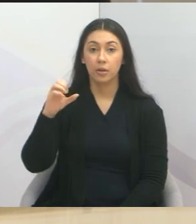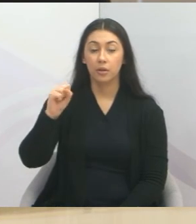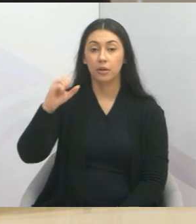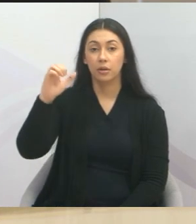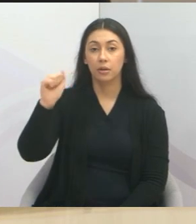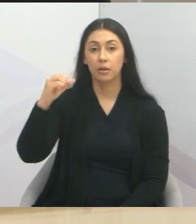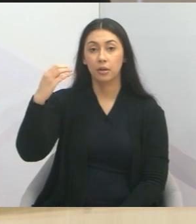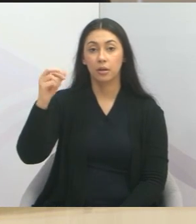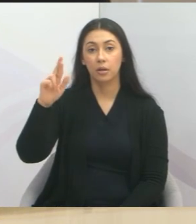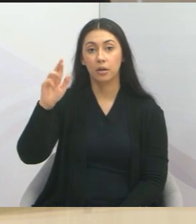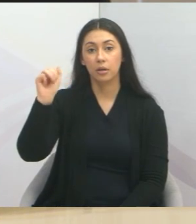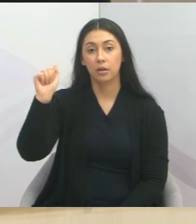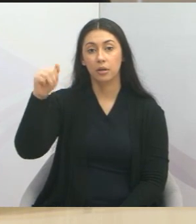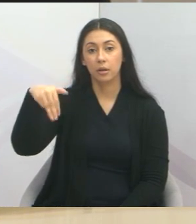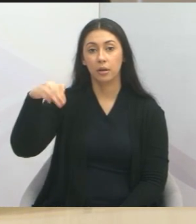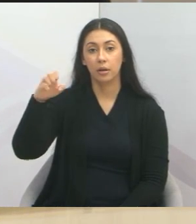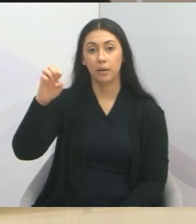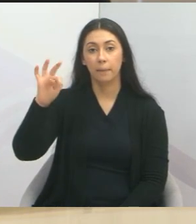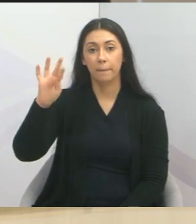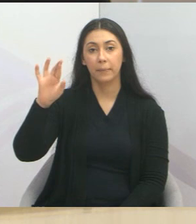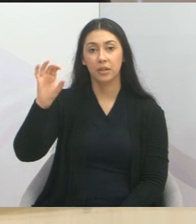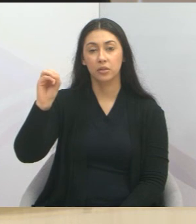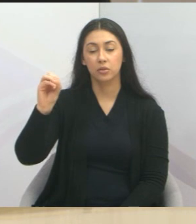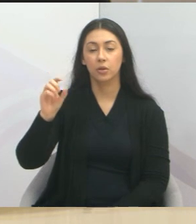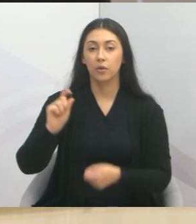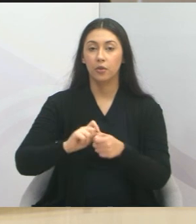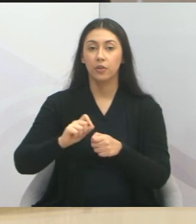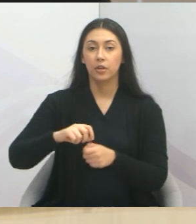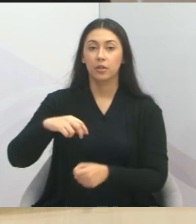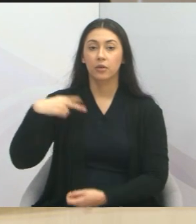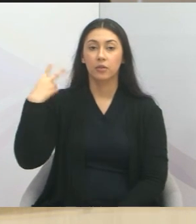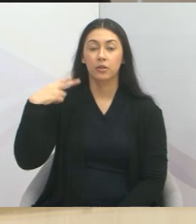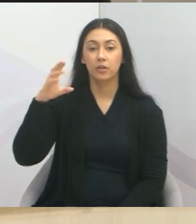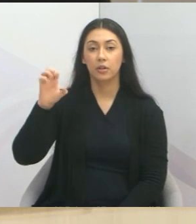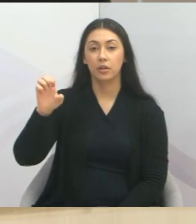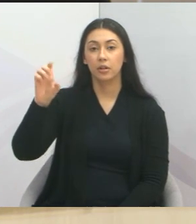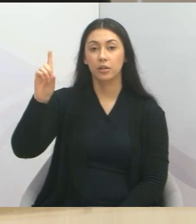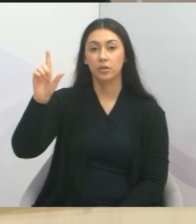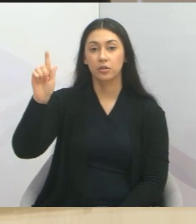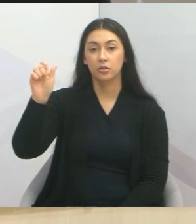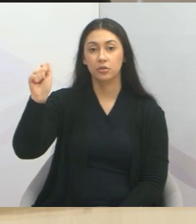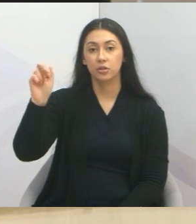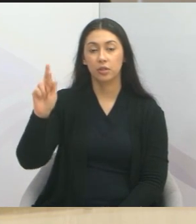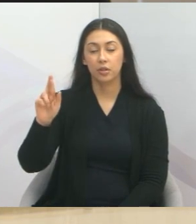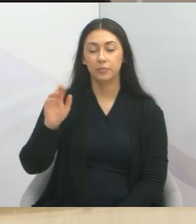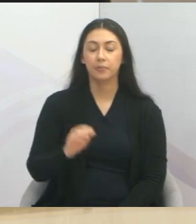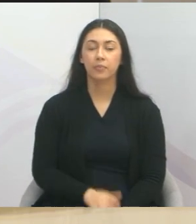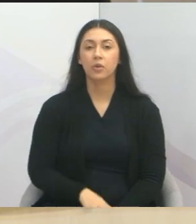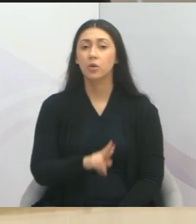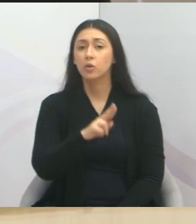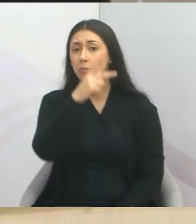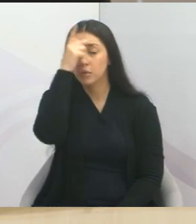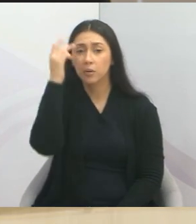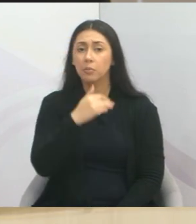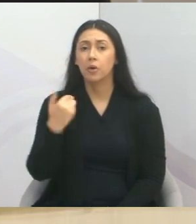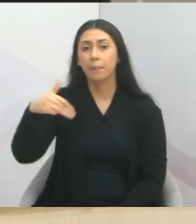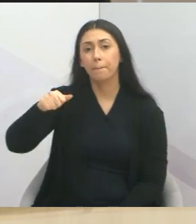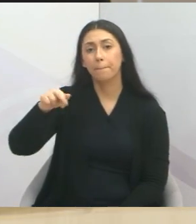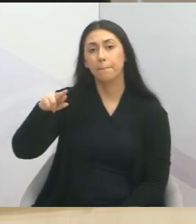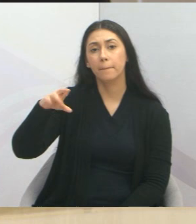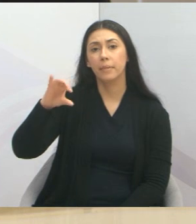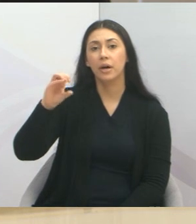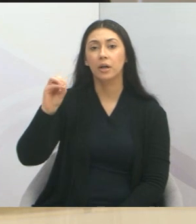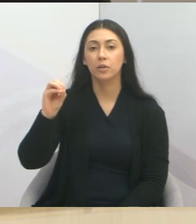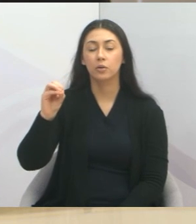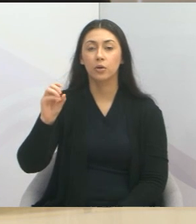Montoro Mazzini volto formulada pelo vereador Edgar essas aqui voto de pesar pelo falecimento de Mario